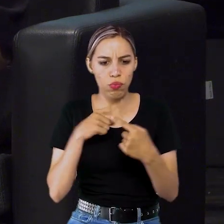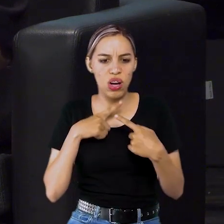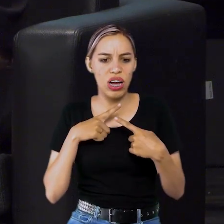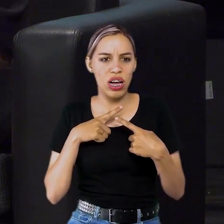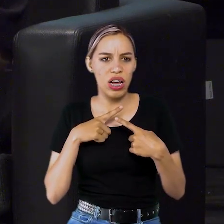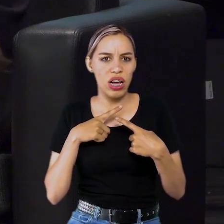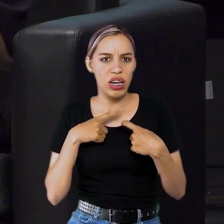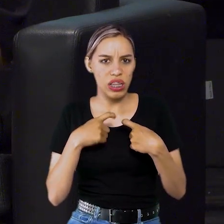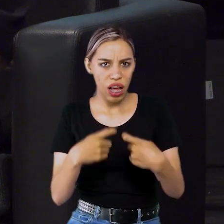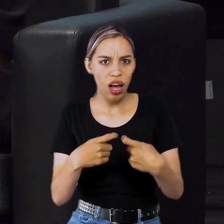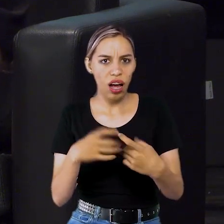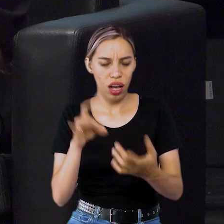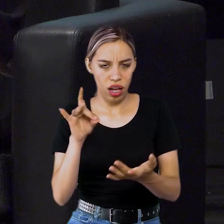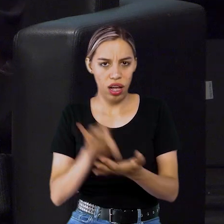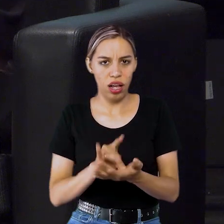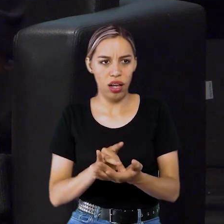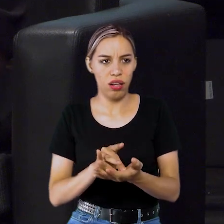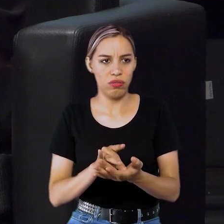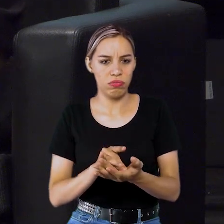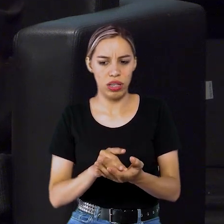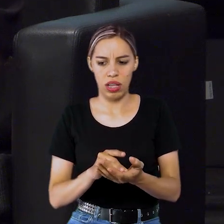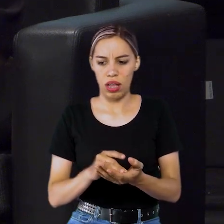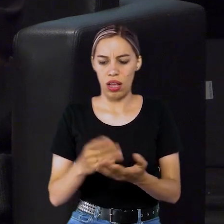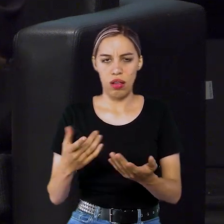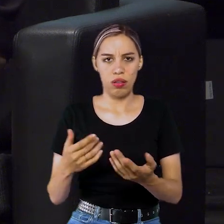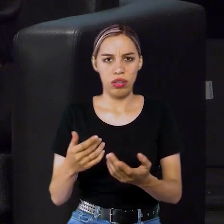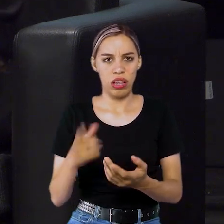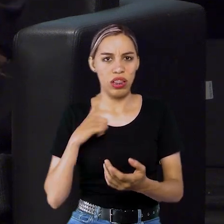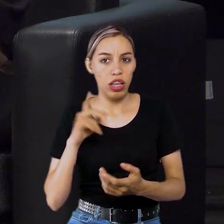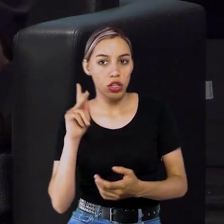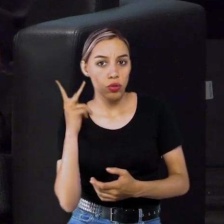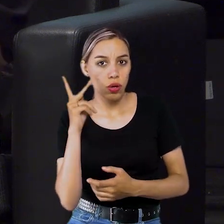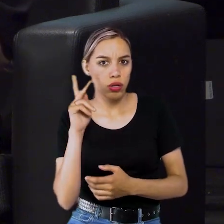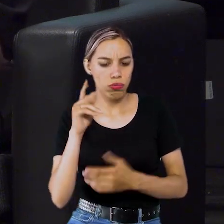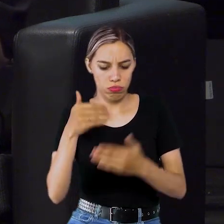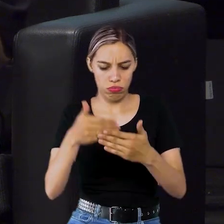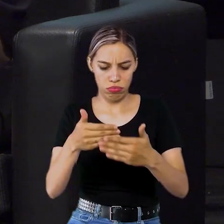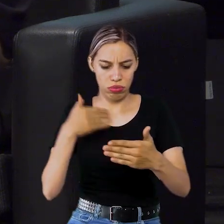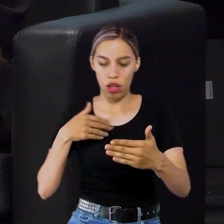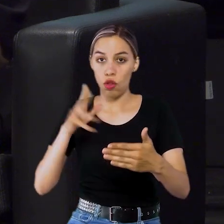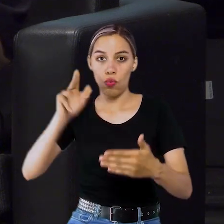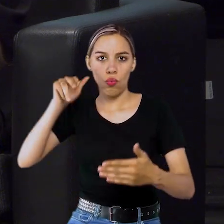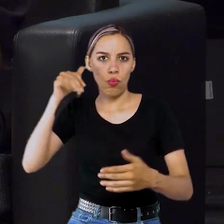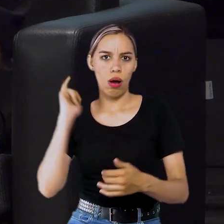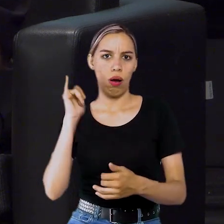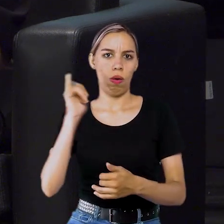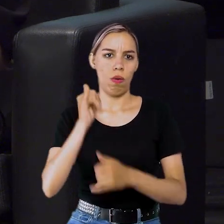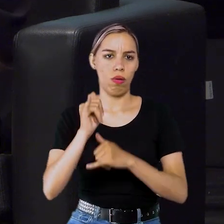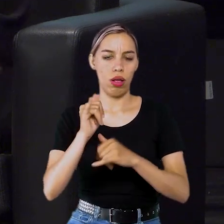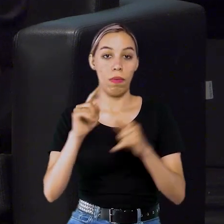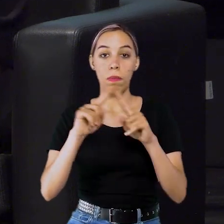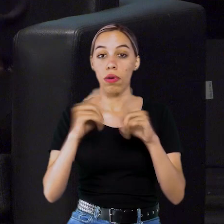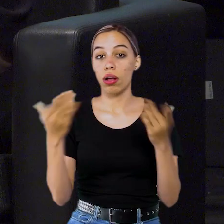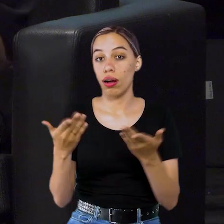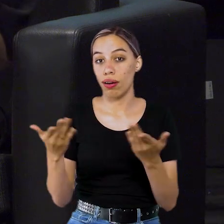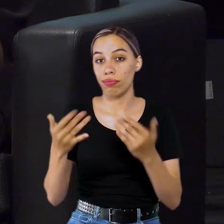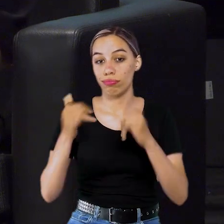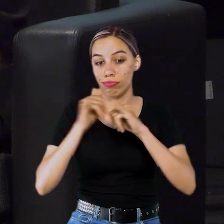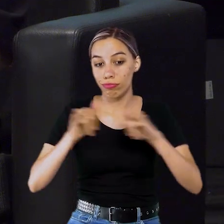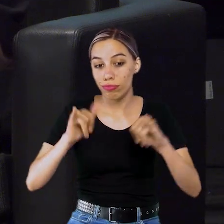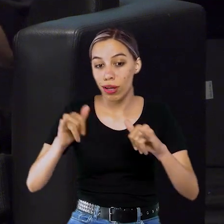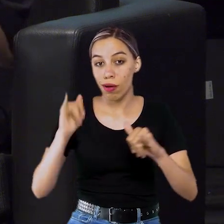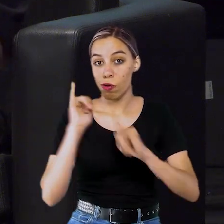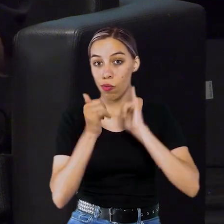E, enfim, teve uma história aí que nunca foi contada e que agora começa a ser contada através dos xamãs